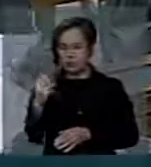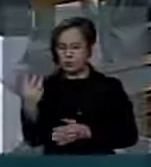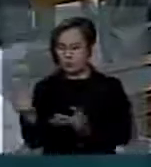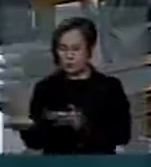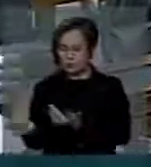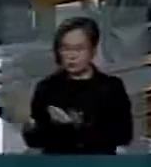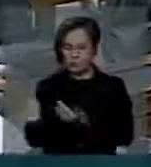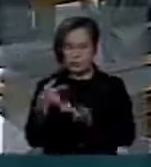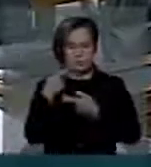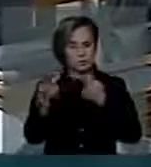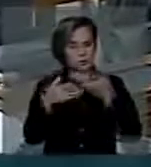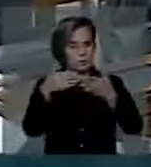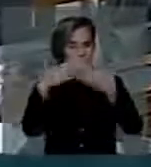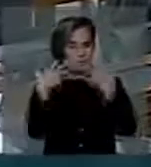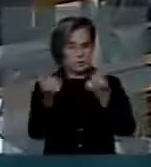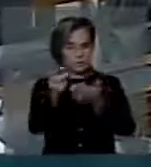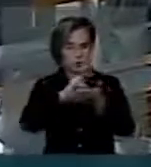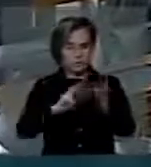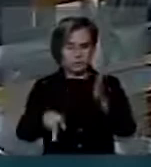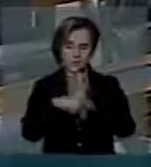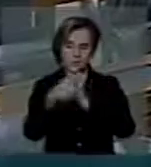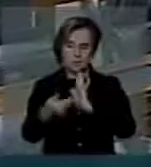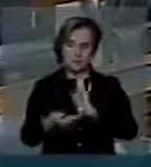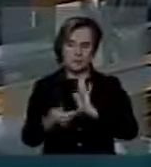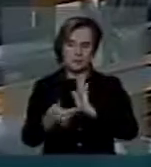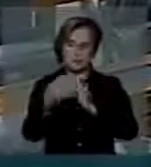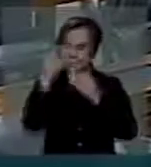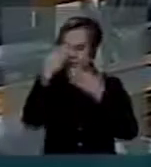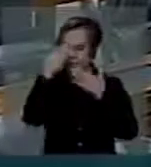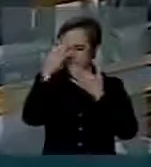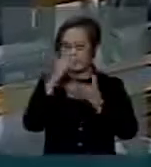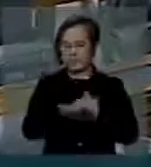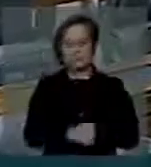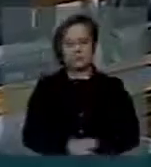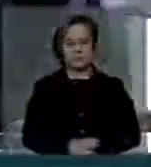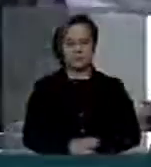quero deixar como lido aqui nos anais da casa. Muito obrigado.